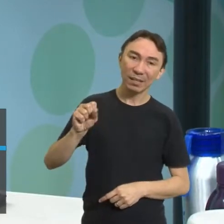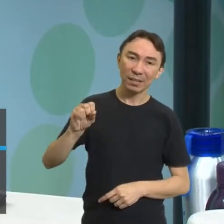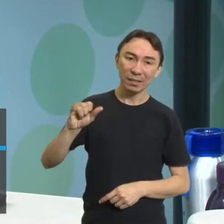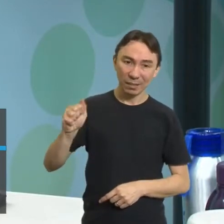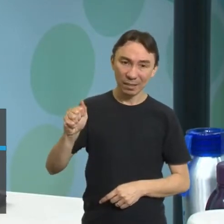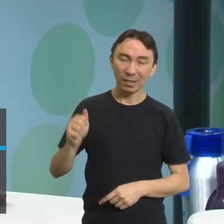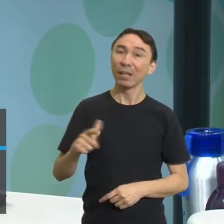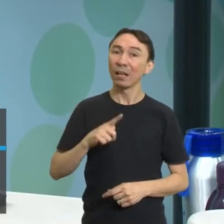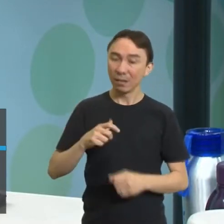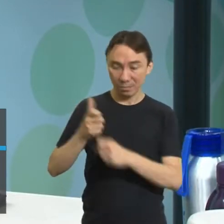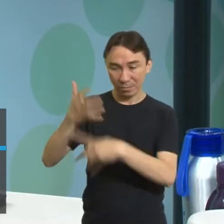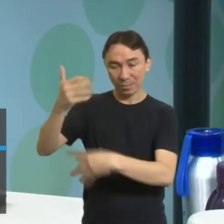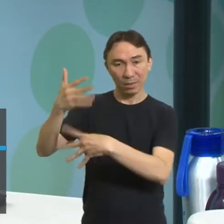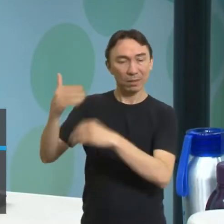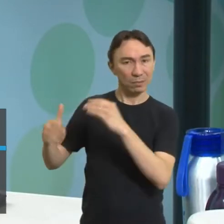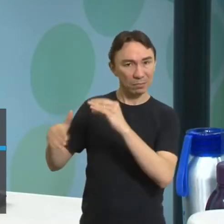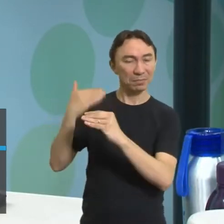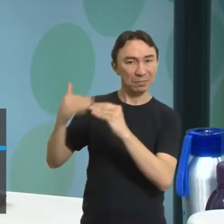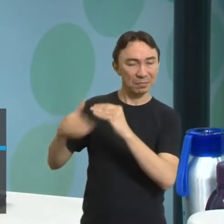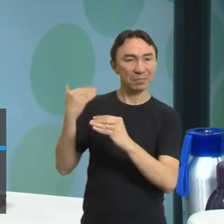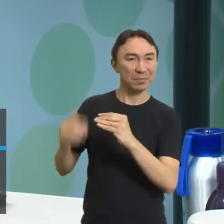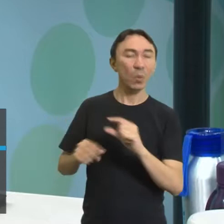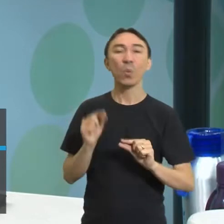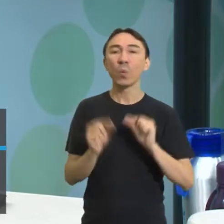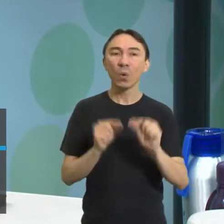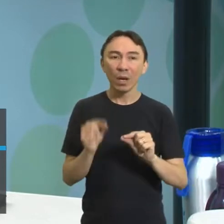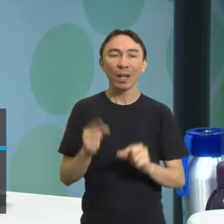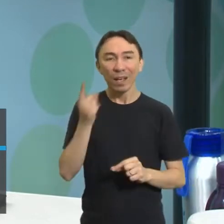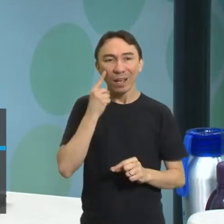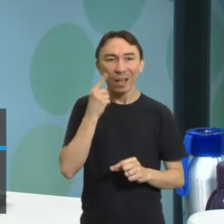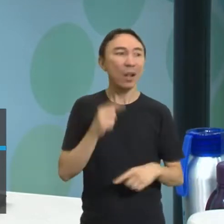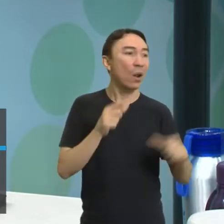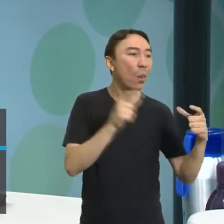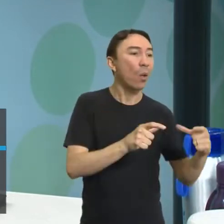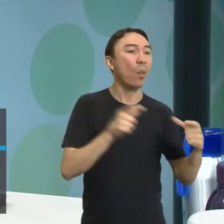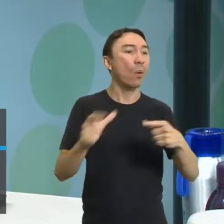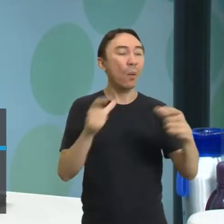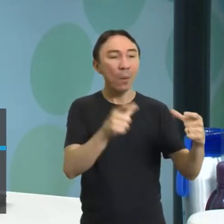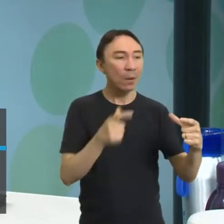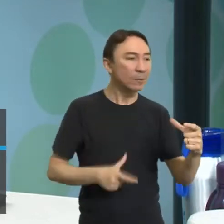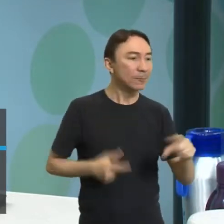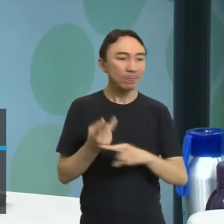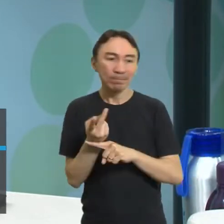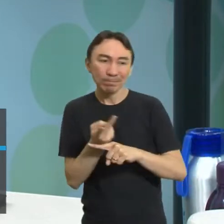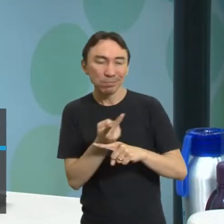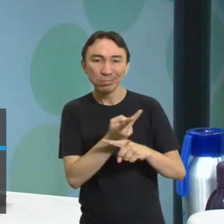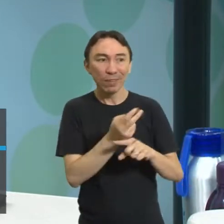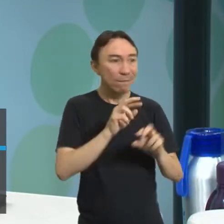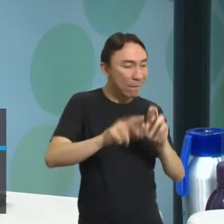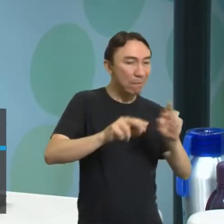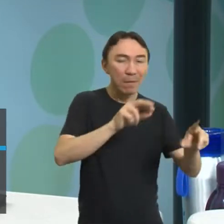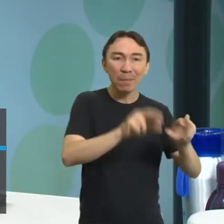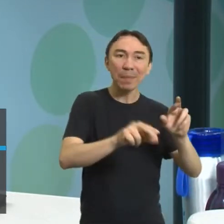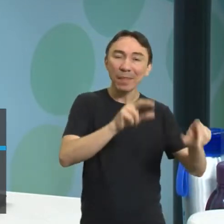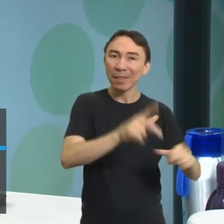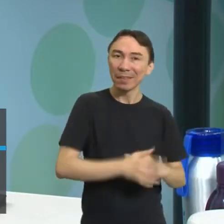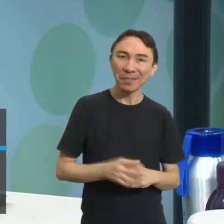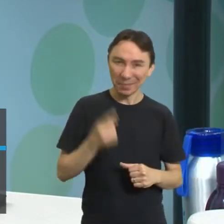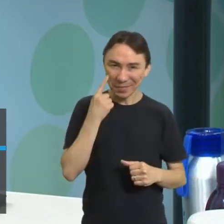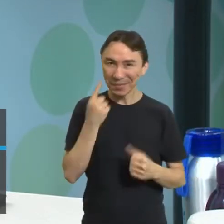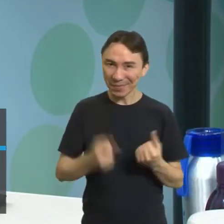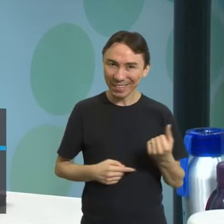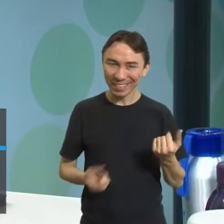no chat, que é a busca por diferentes lugares. Olha que analogia interessante, né? Bacana. Então, a leitura, a